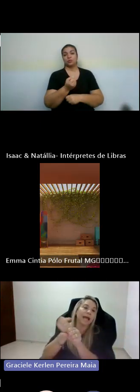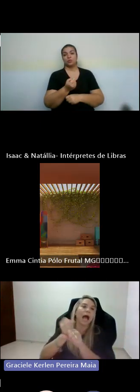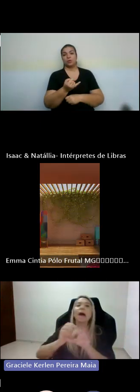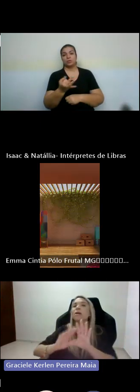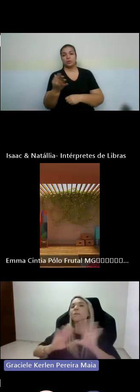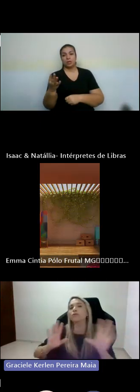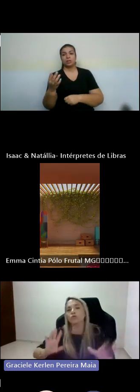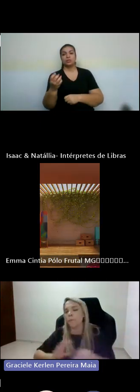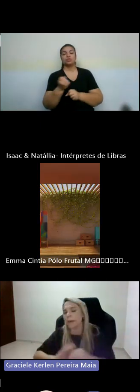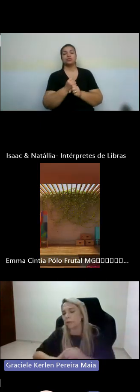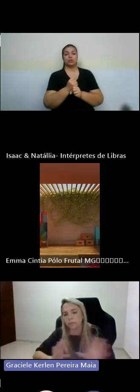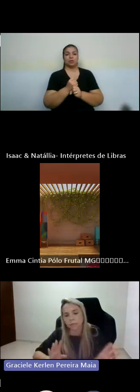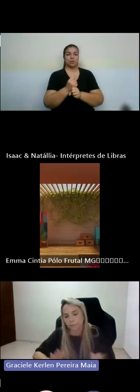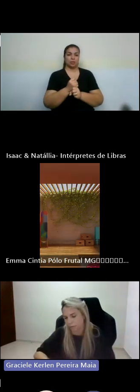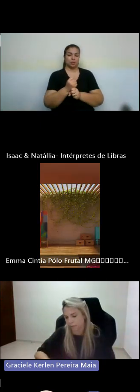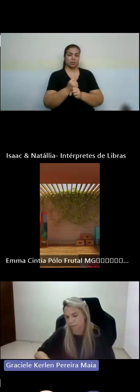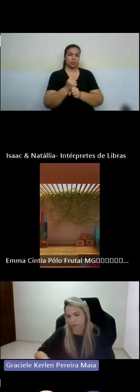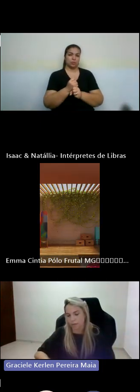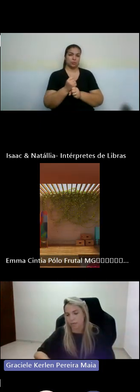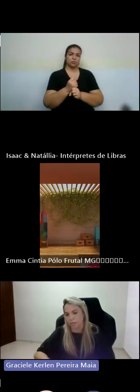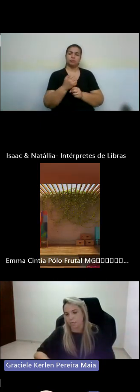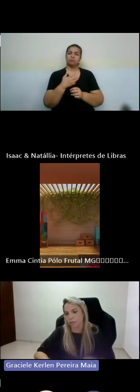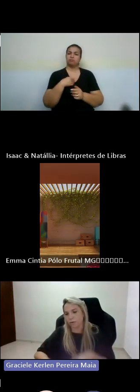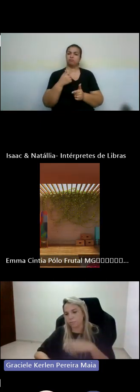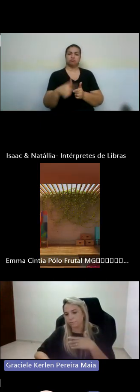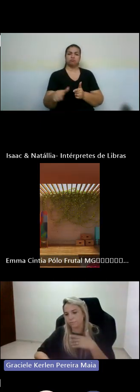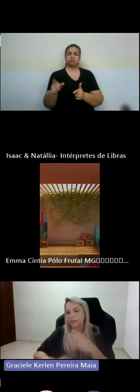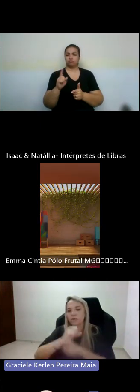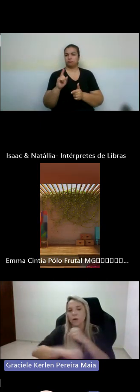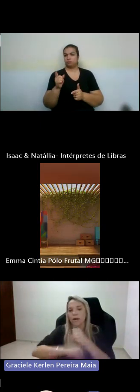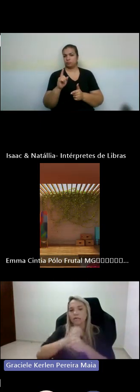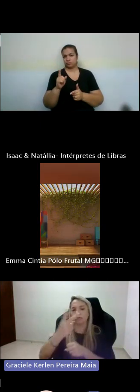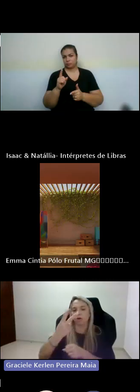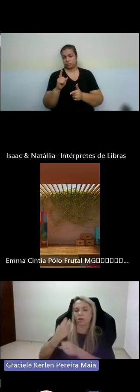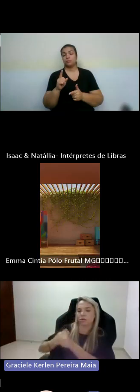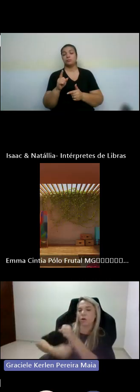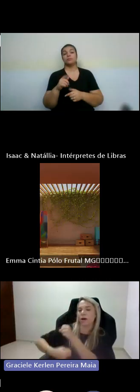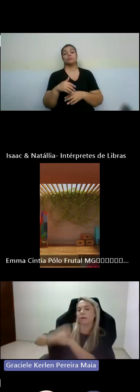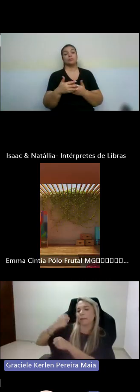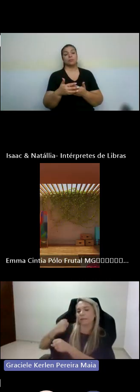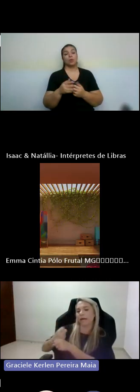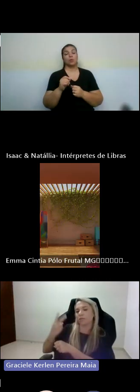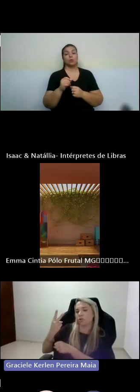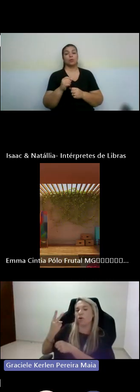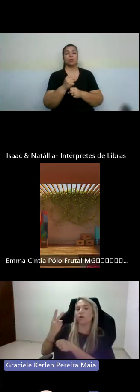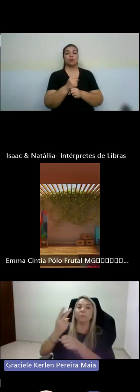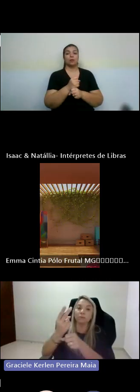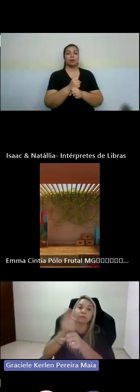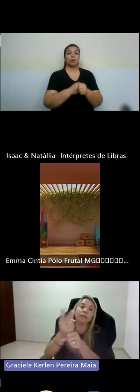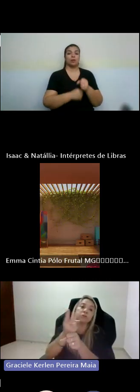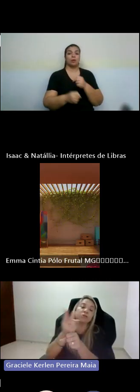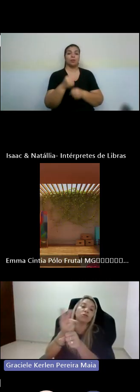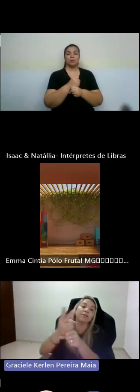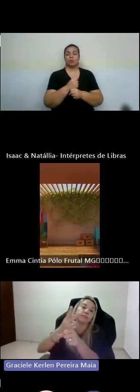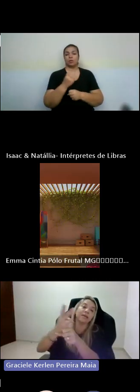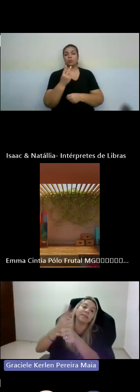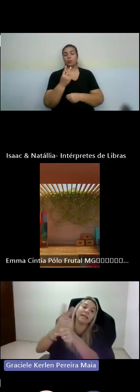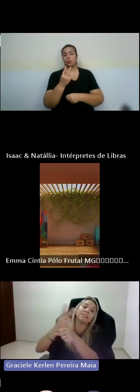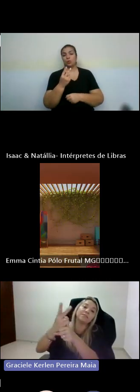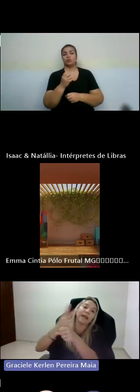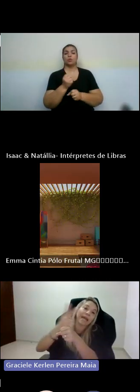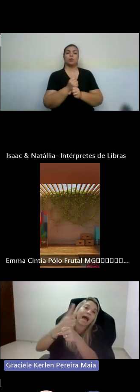de esfregar. Ah, não, mas tudo bem, não tem problema. Então, faço o ano 2 ou ano para trás 2, mas o sinal de